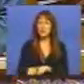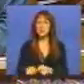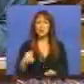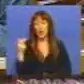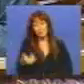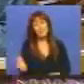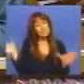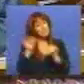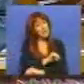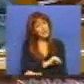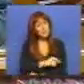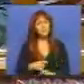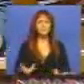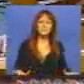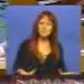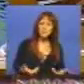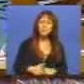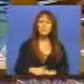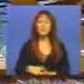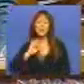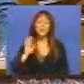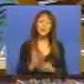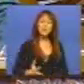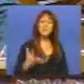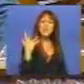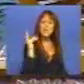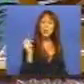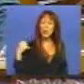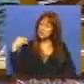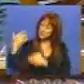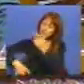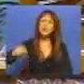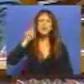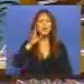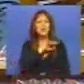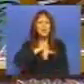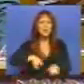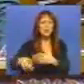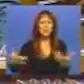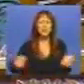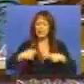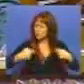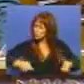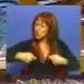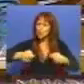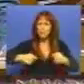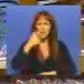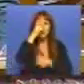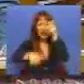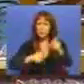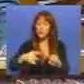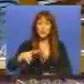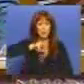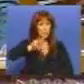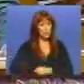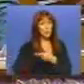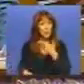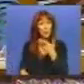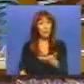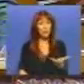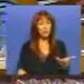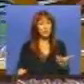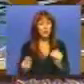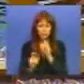mais desfavorecidos. Nos últimos cinco anos, senhoras e senhores deputados, as despesas dos consumidores portugueses